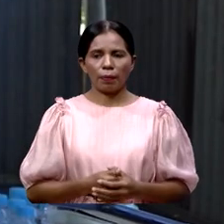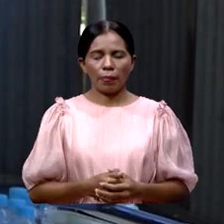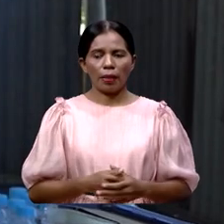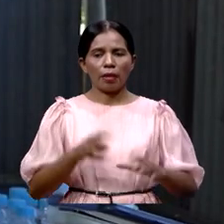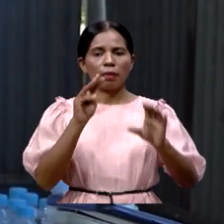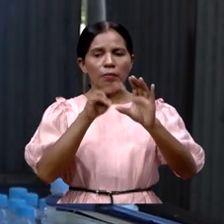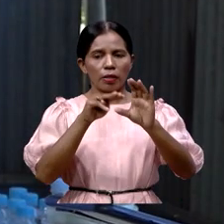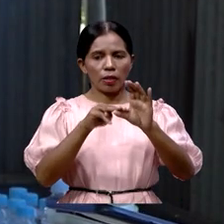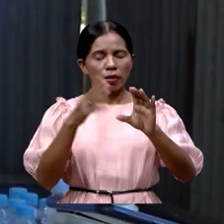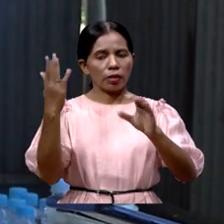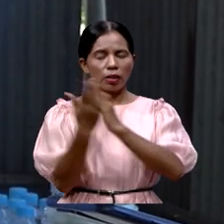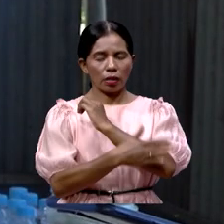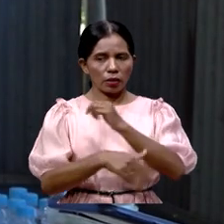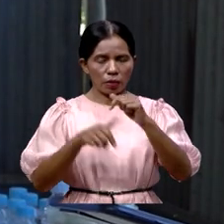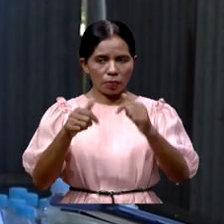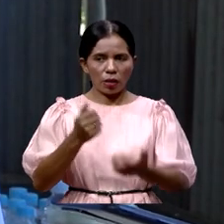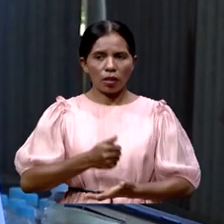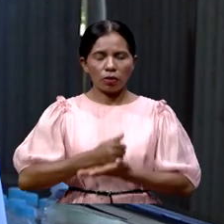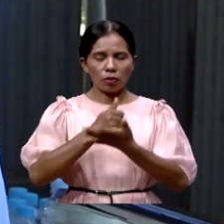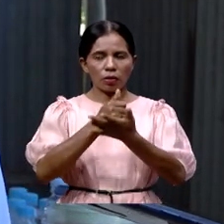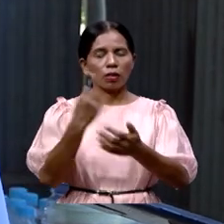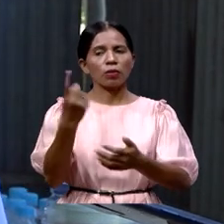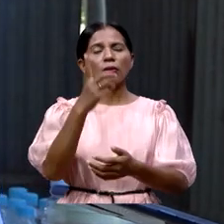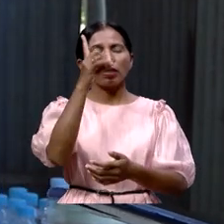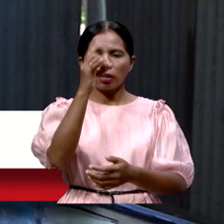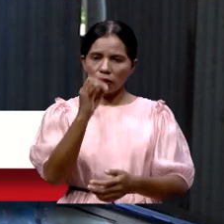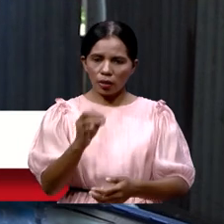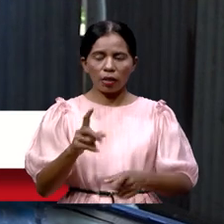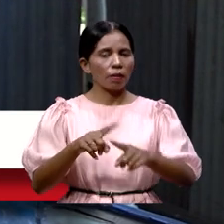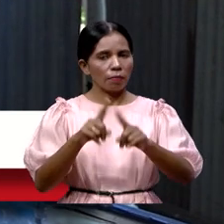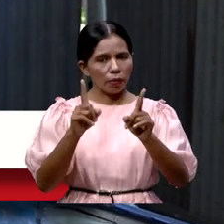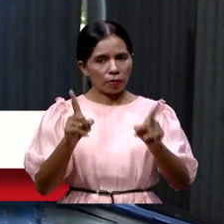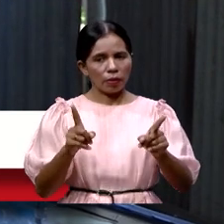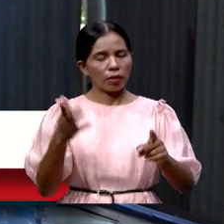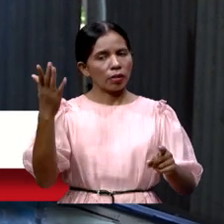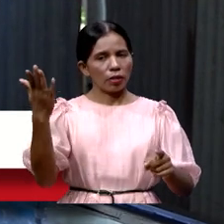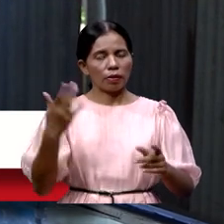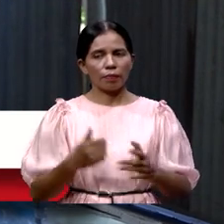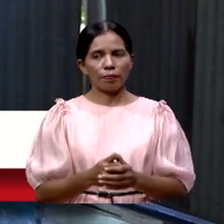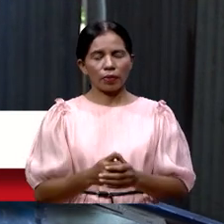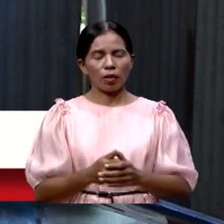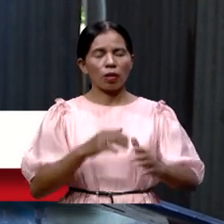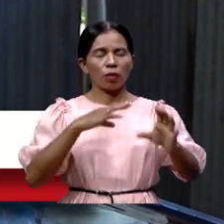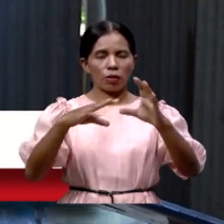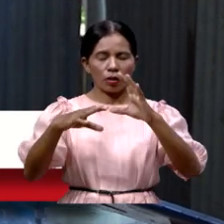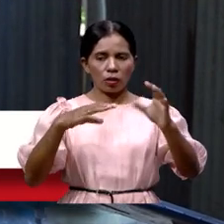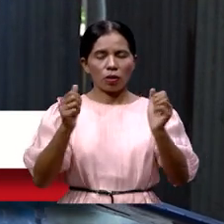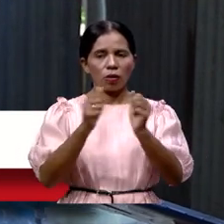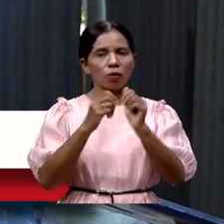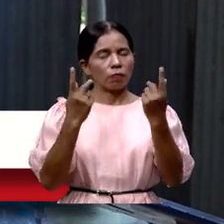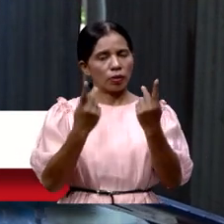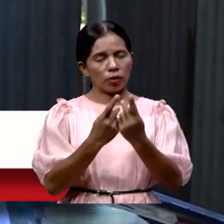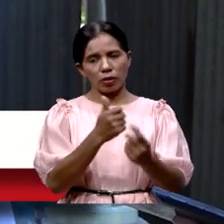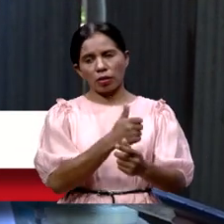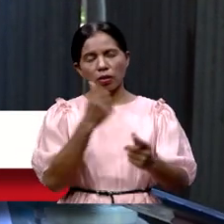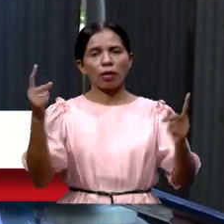mercado iha rai larang ne, nia be la tende, la ozit iha dili, mai be, iha mos koneksaun ho empres sir siluk, ba